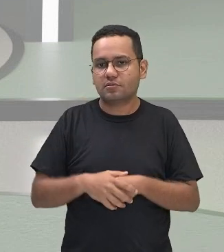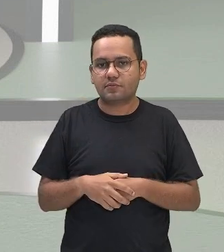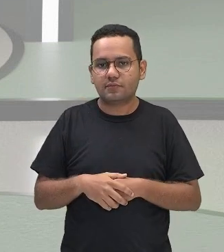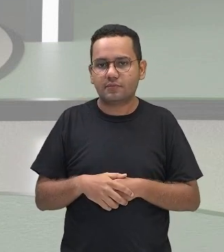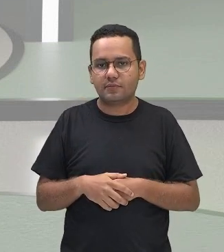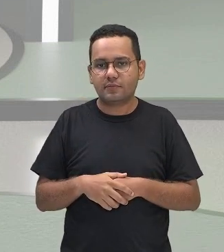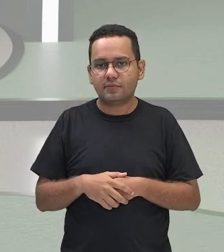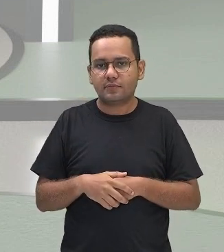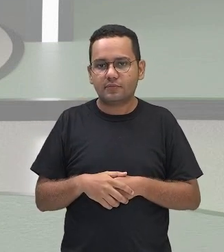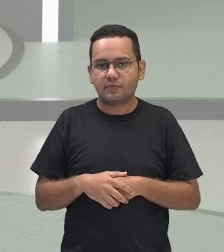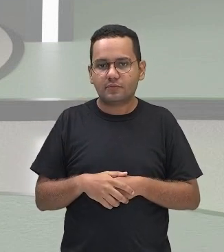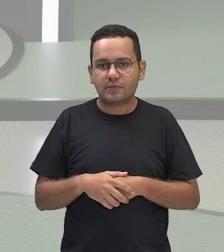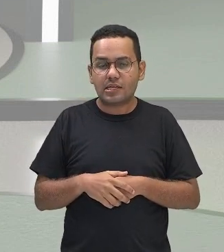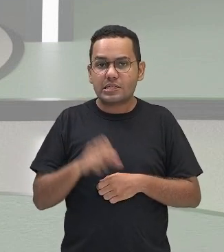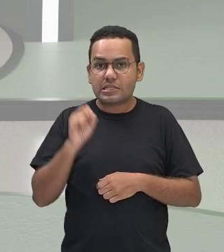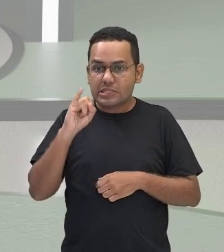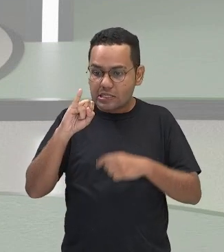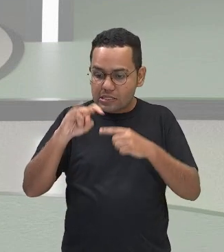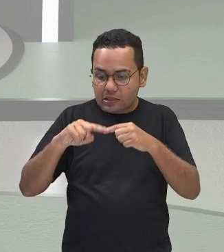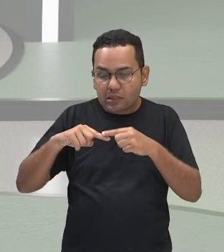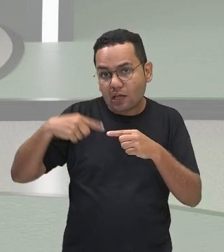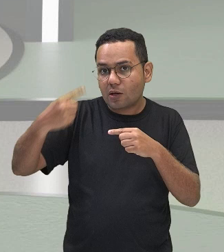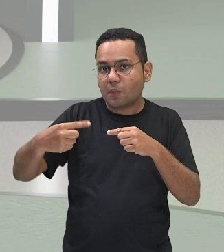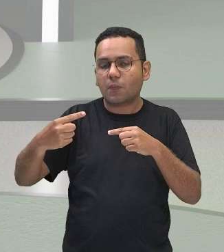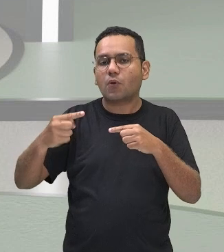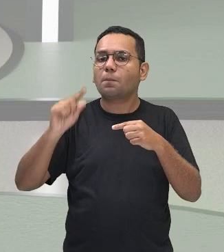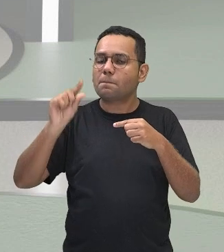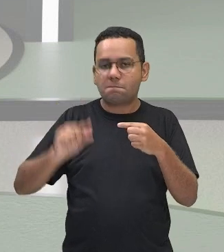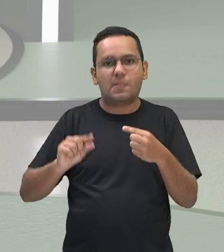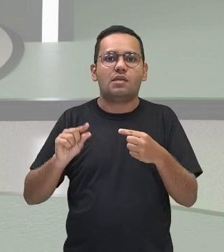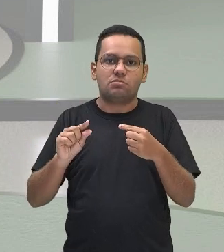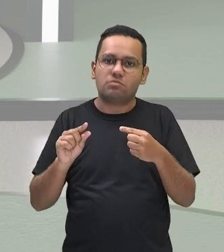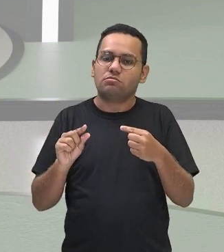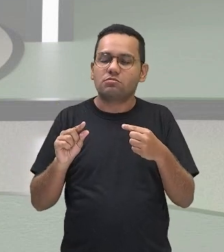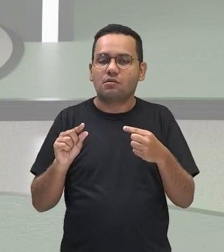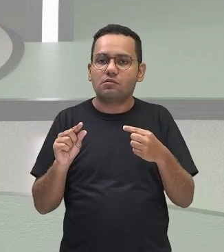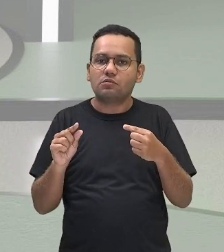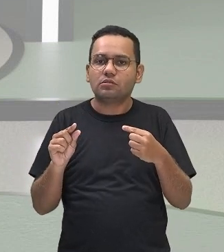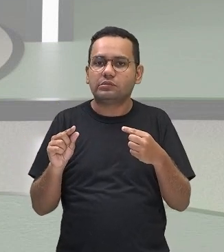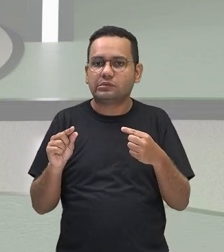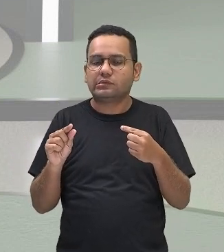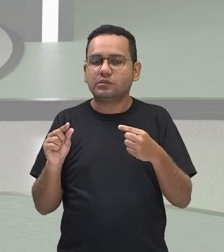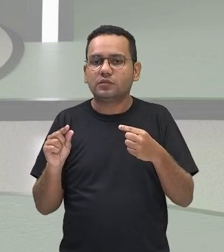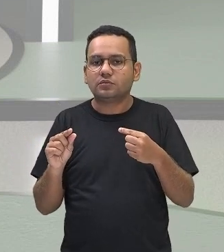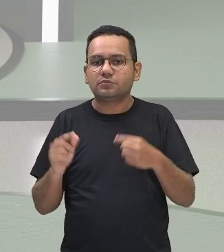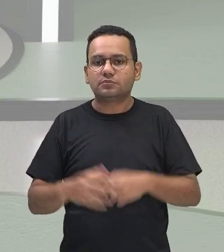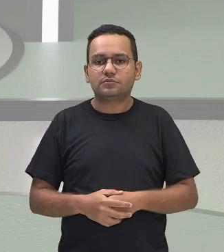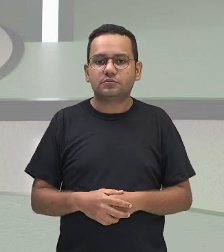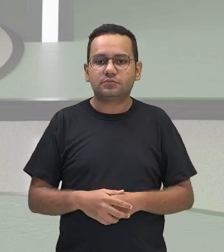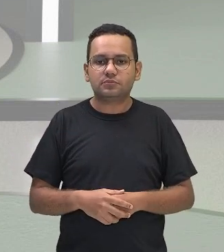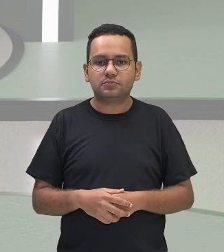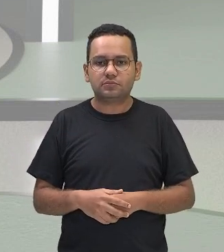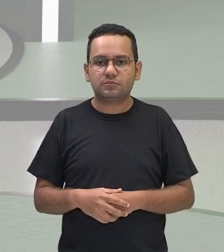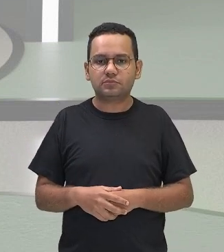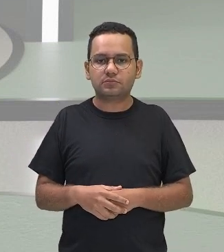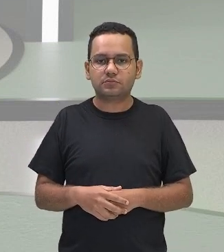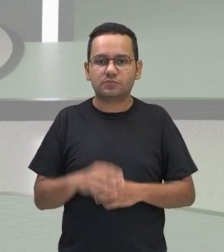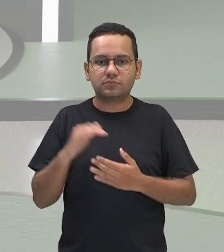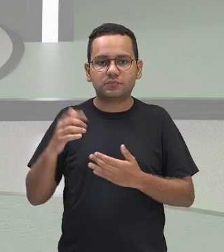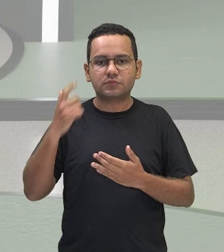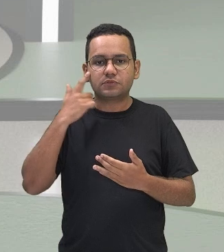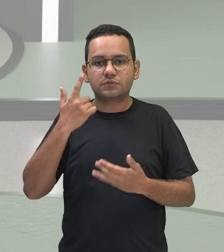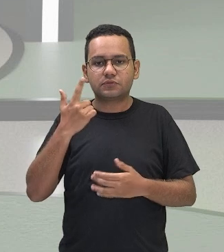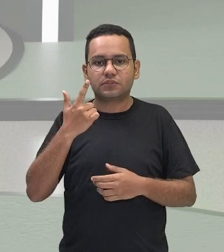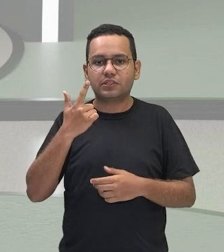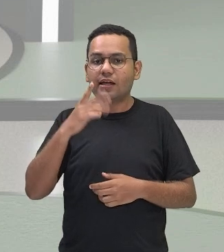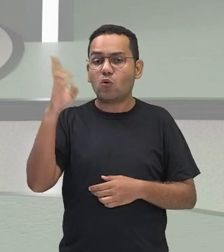a sua eficácia. Mas atenção, é um método, né, para usar como às vezes o segundo nome dela é método contraceptivo